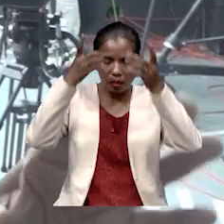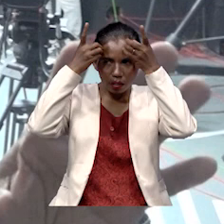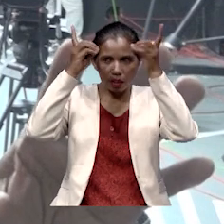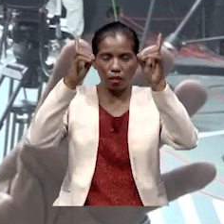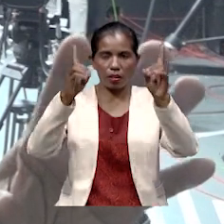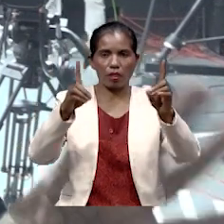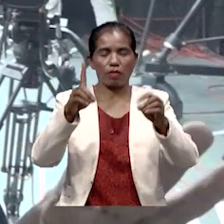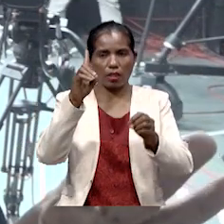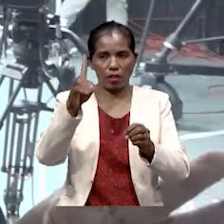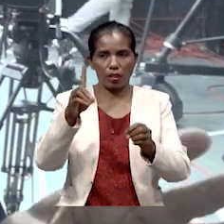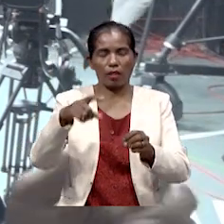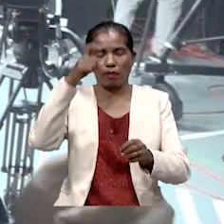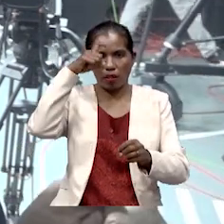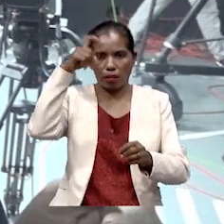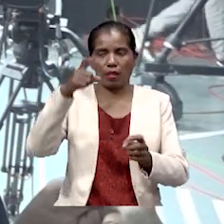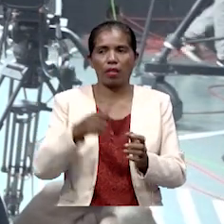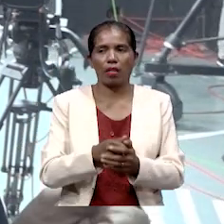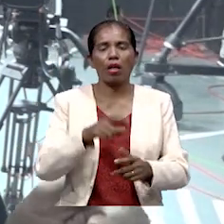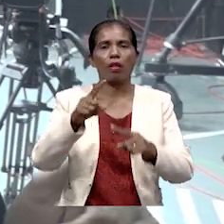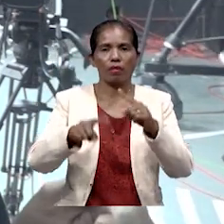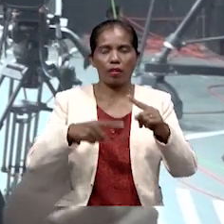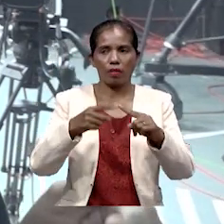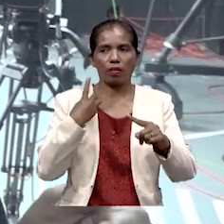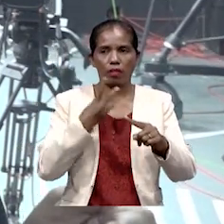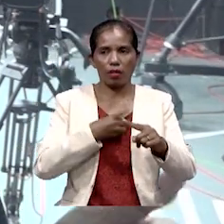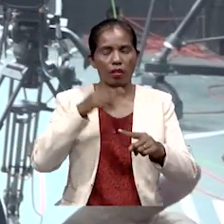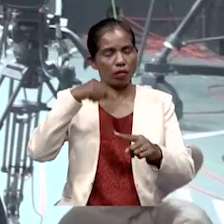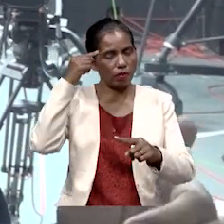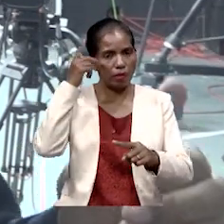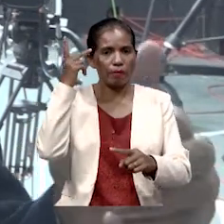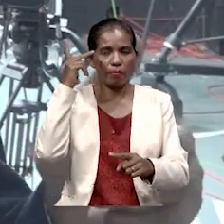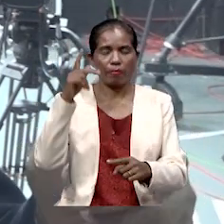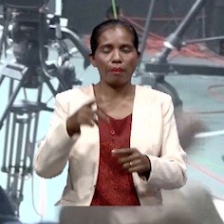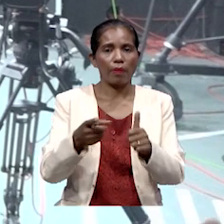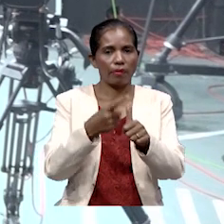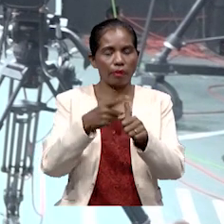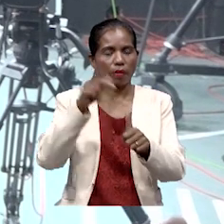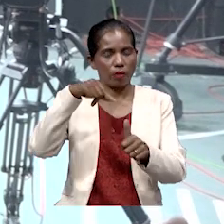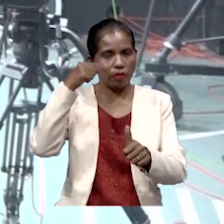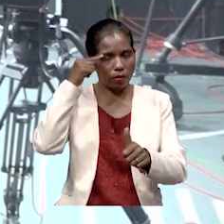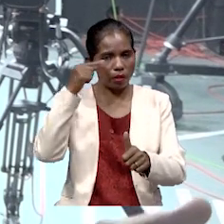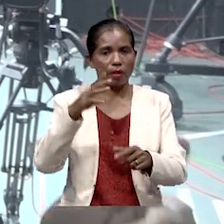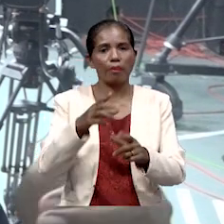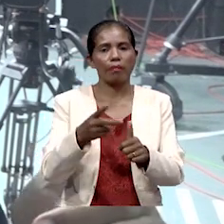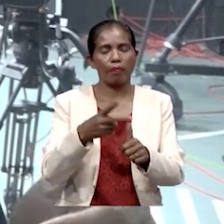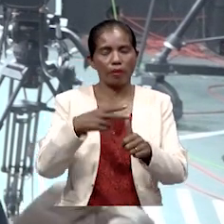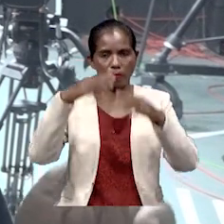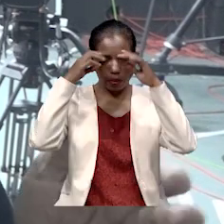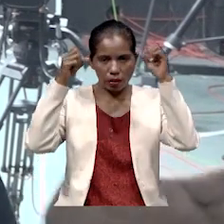que mantém o Anhira e tinha governo, primeiro presidente da República,